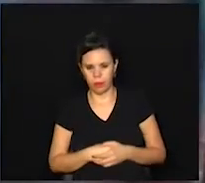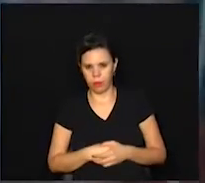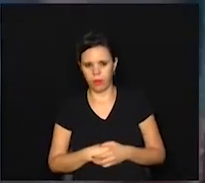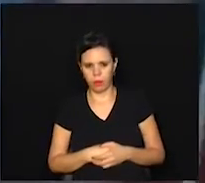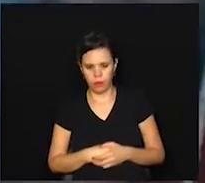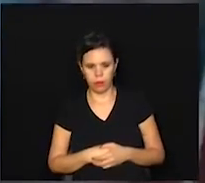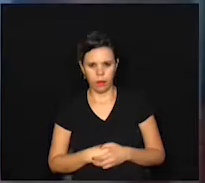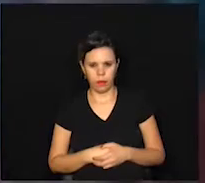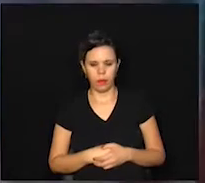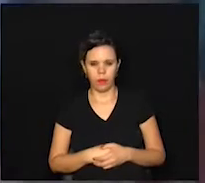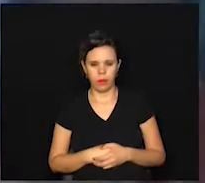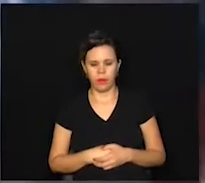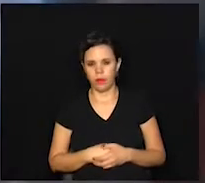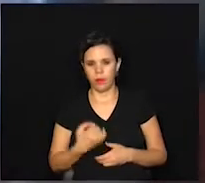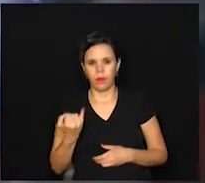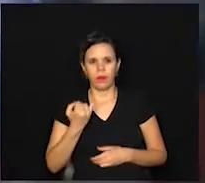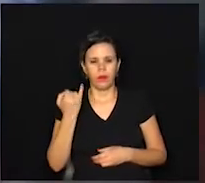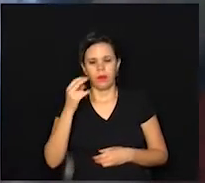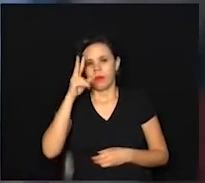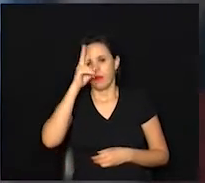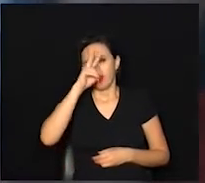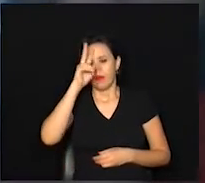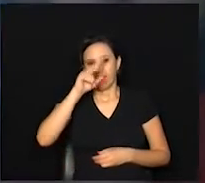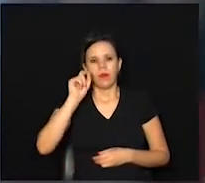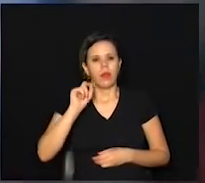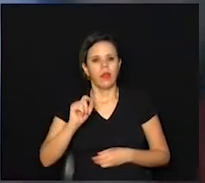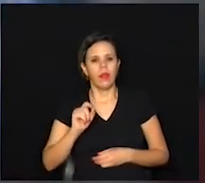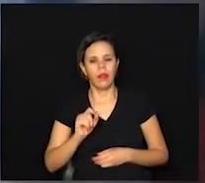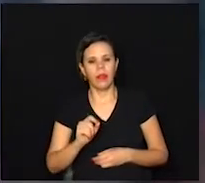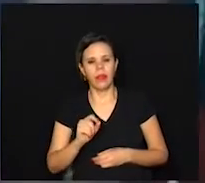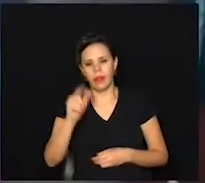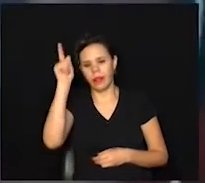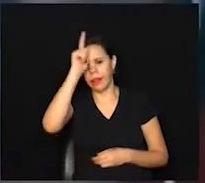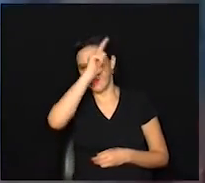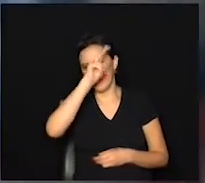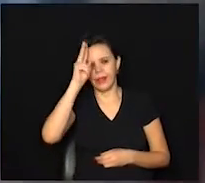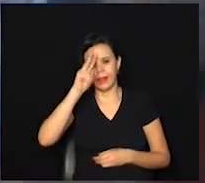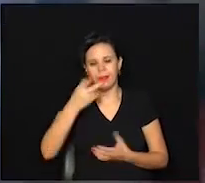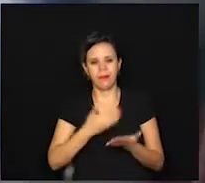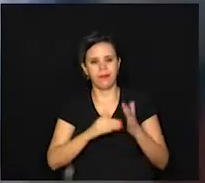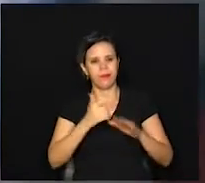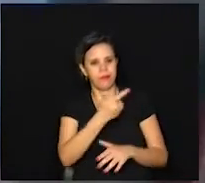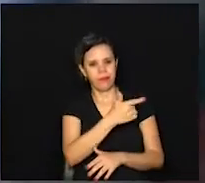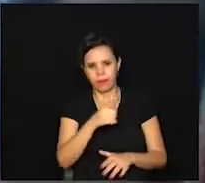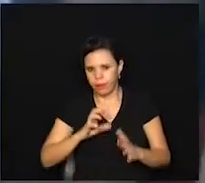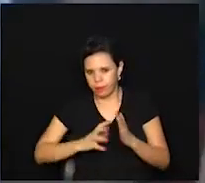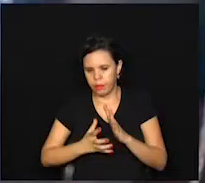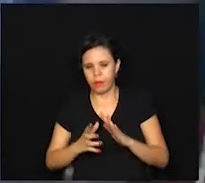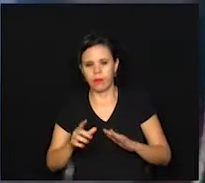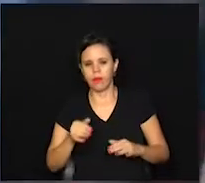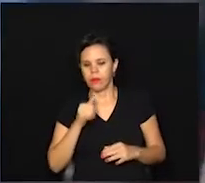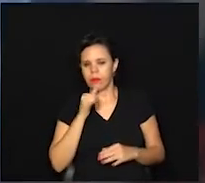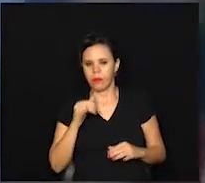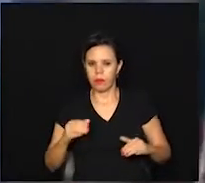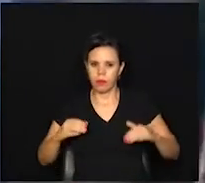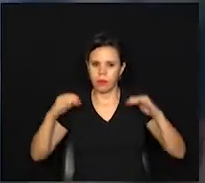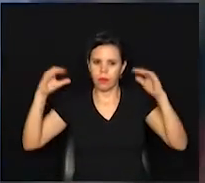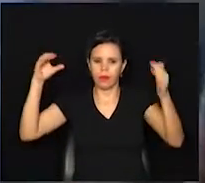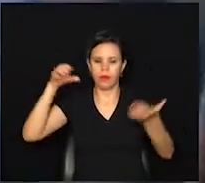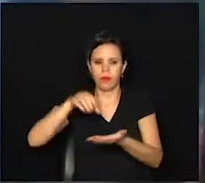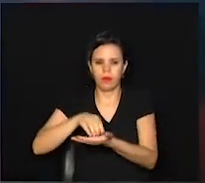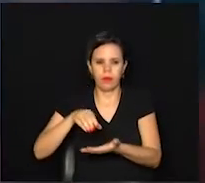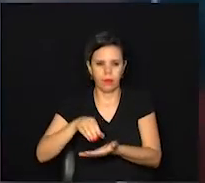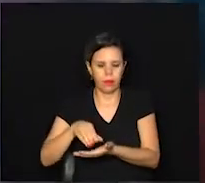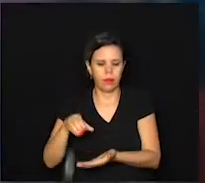é importante. Vamos lembrar que o Gustavo lembrou da Escola Sem Partido. No Supremo, parte das